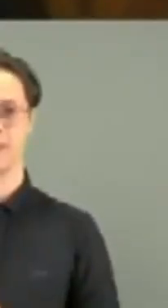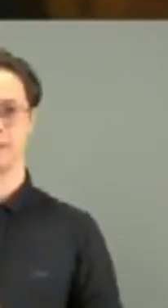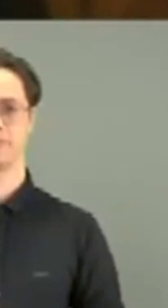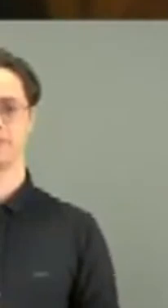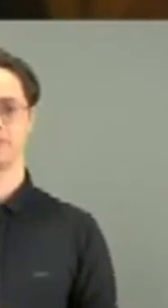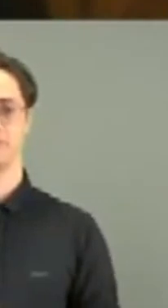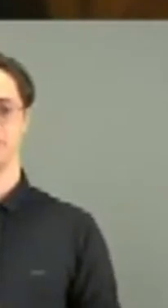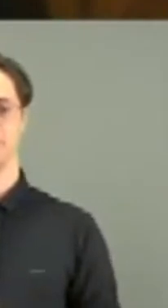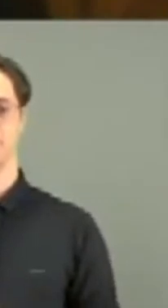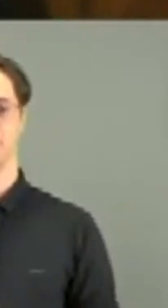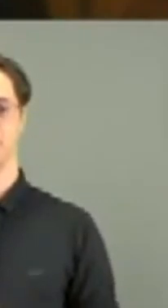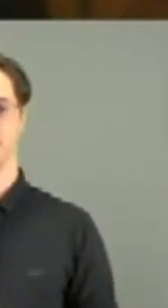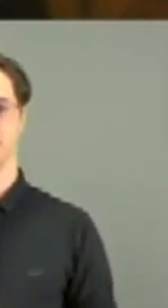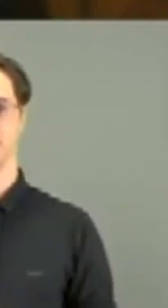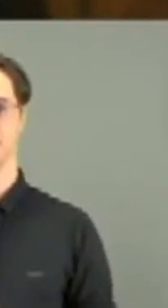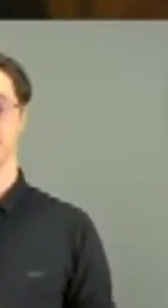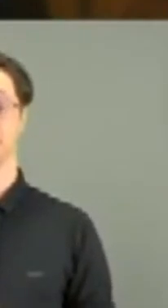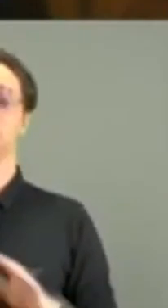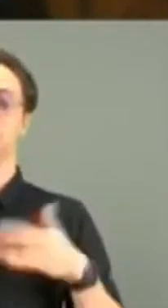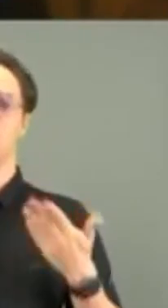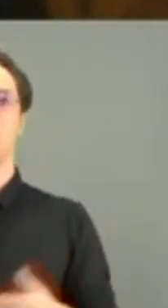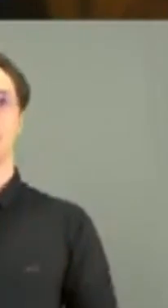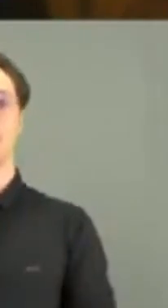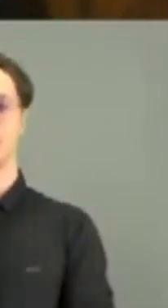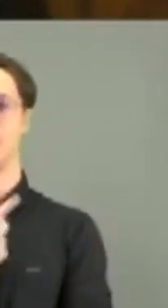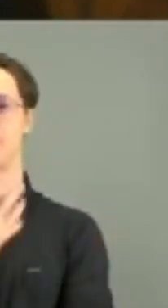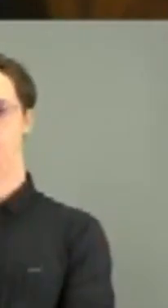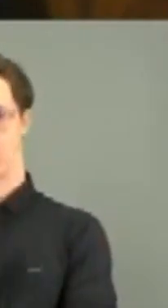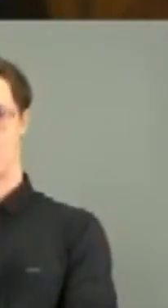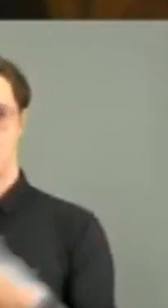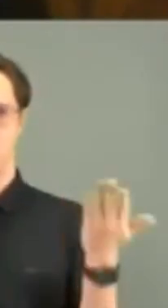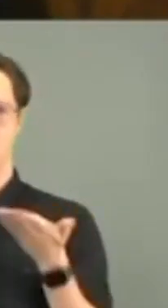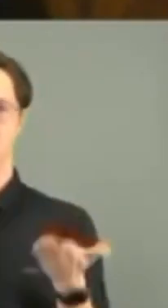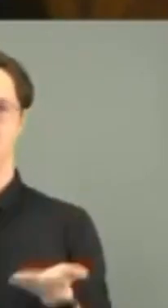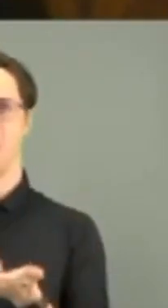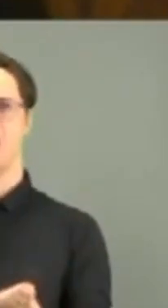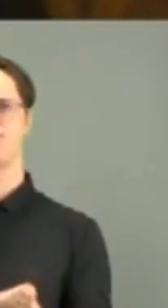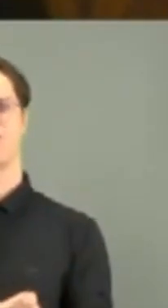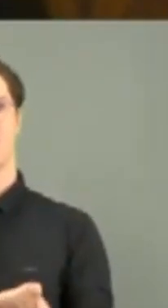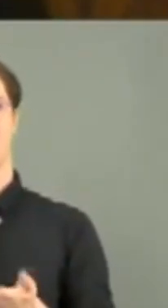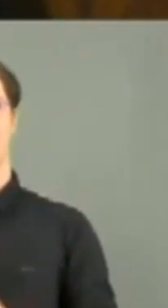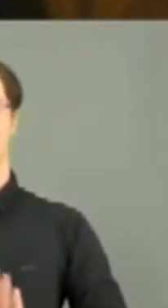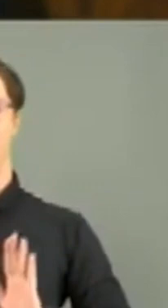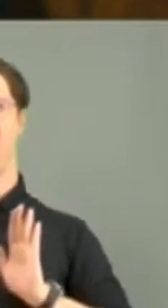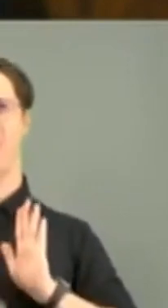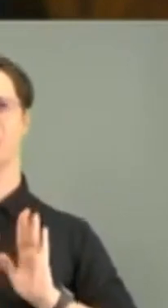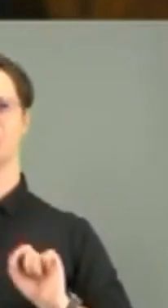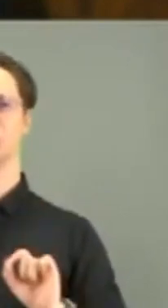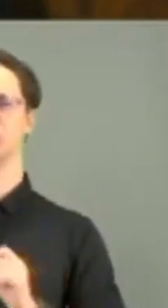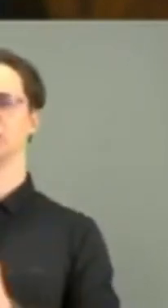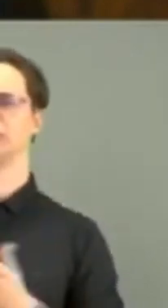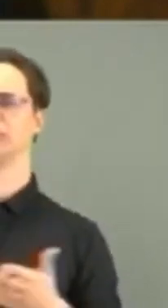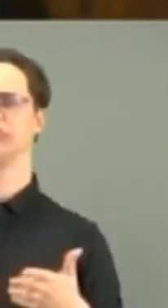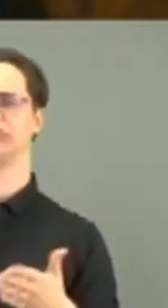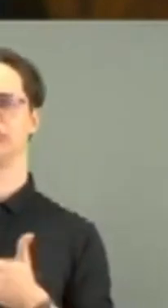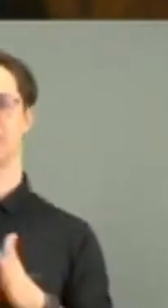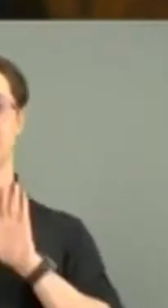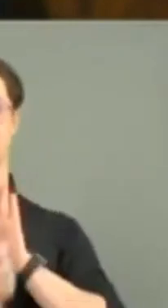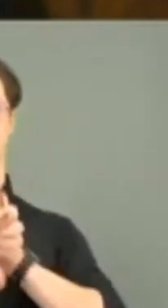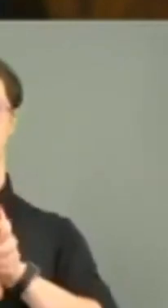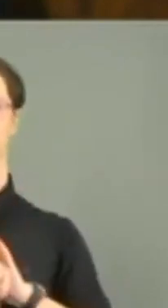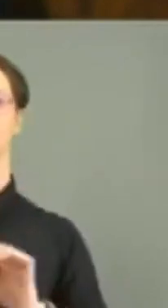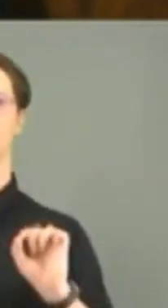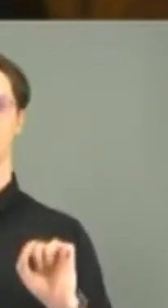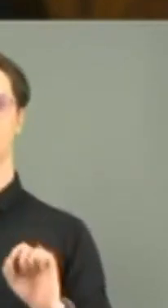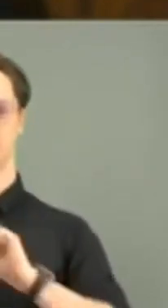por deputados e senadores, as acusações do hacker poderiam levar Bolsonaro a ser enquadrado nos crimes de golpe de Estado por conta de